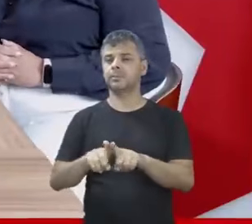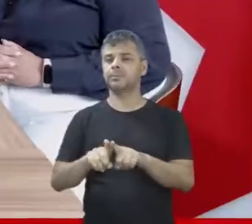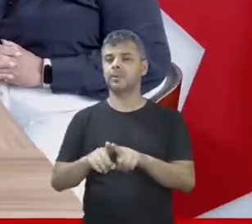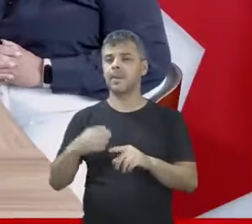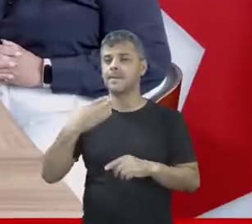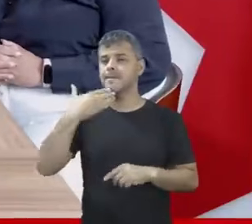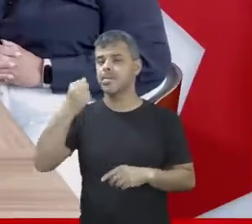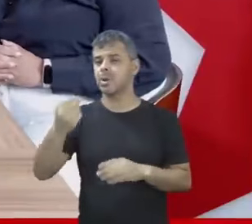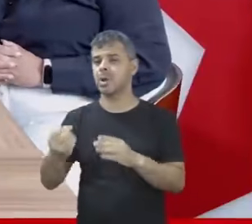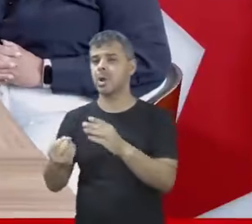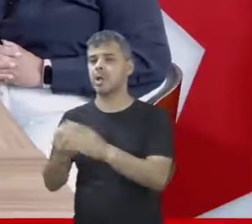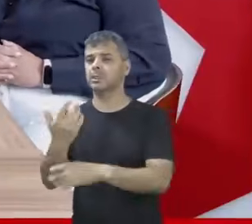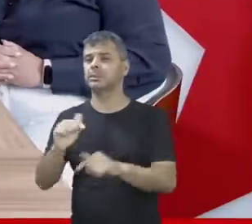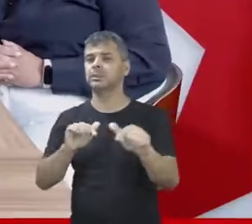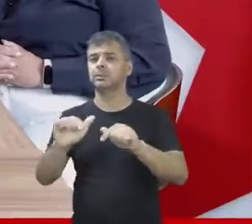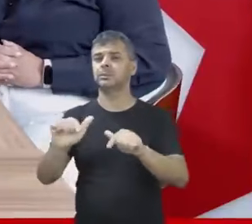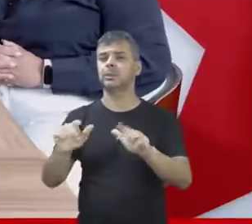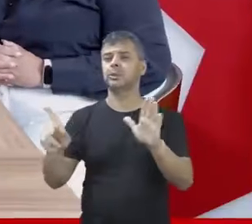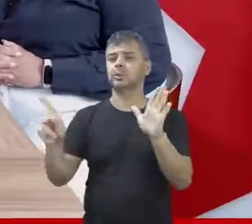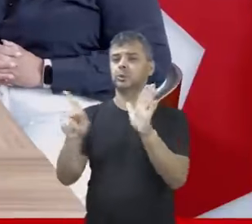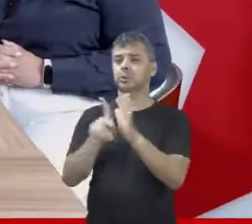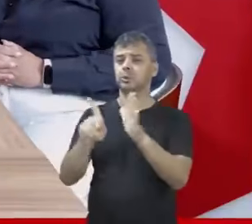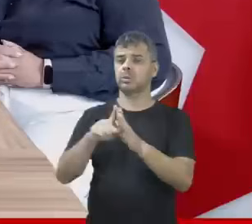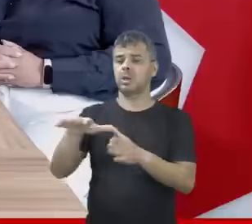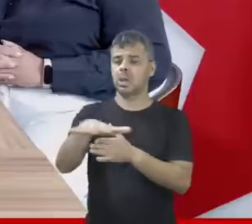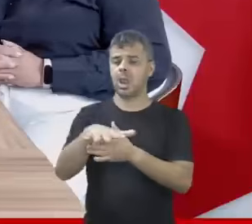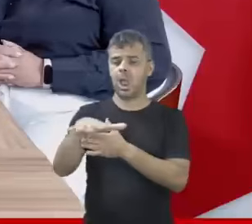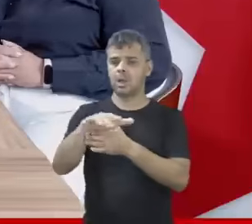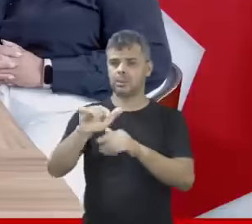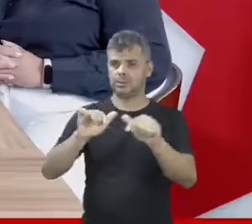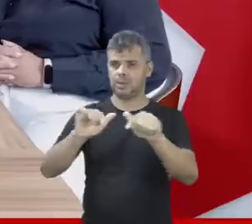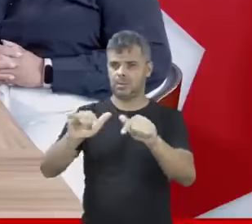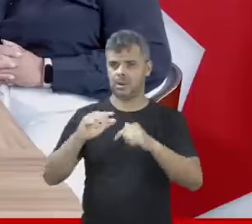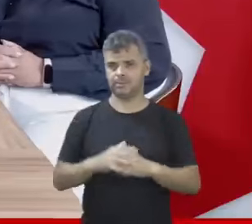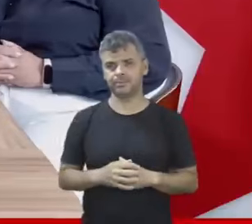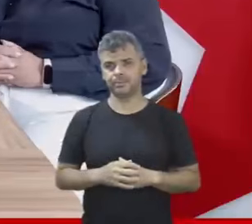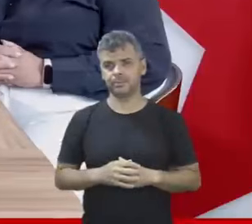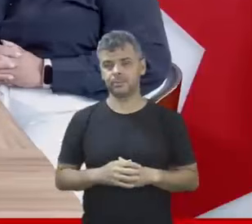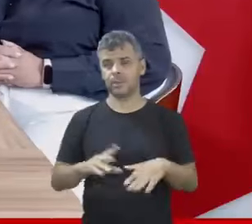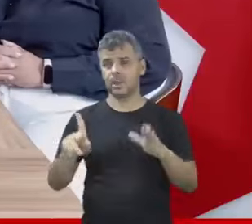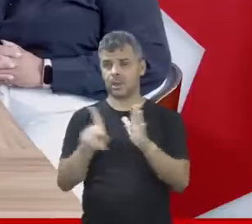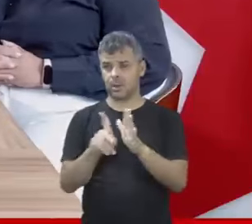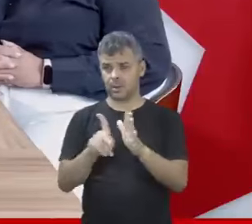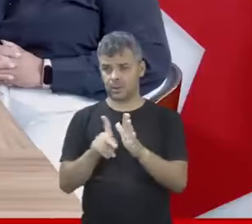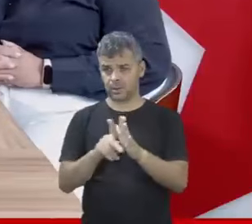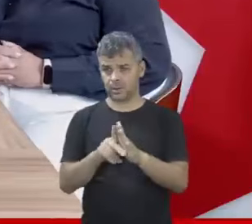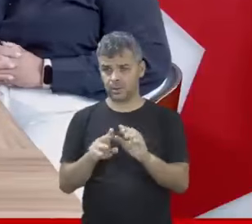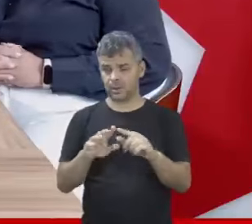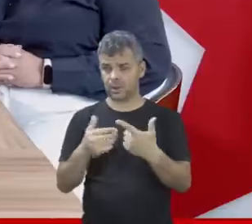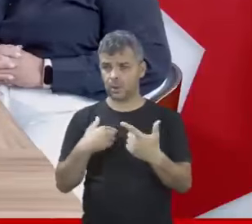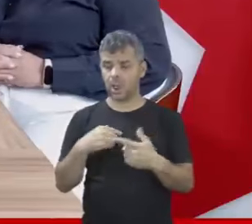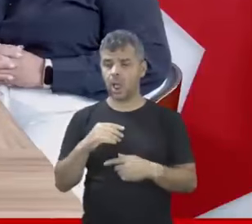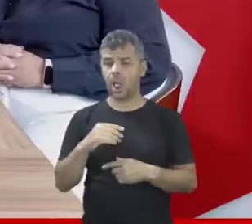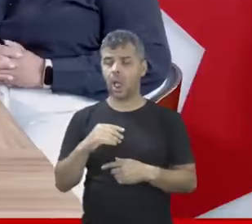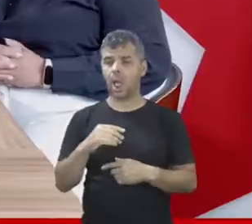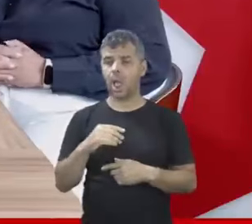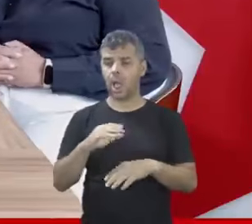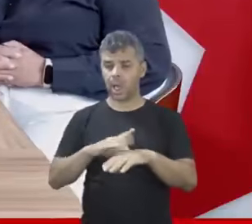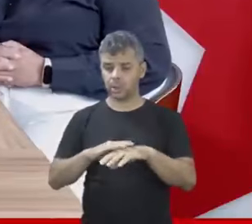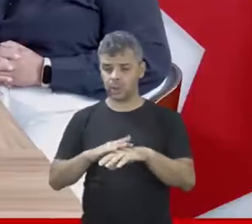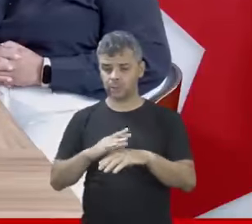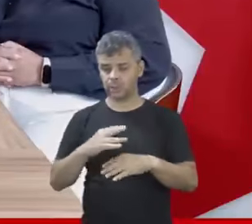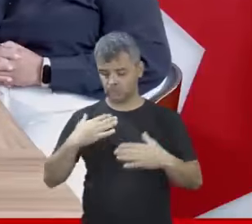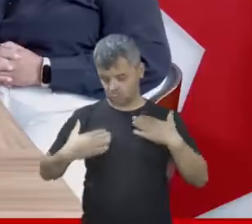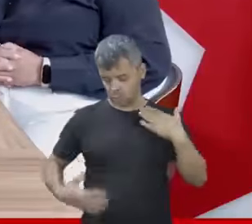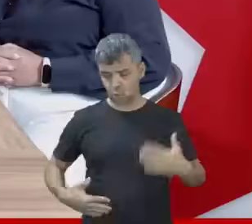melhor produtividade no próprio, né, setor de trabalho, o próprio do adoecimento físico e mental. E